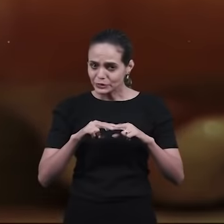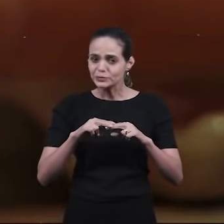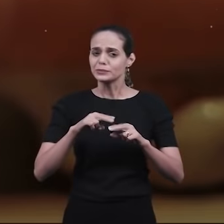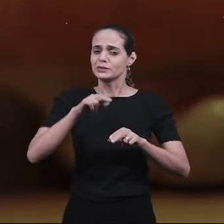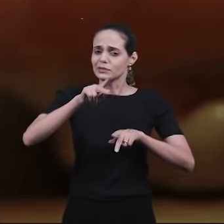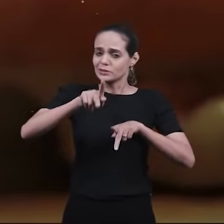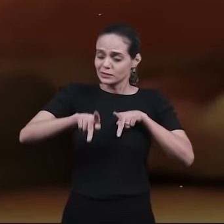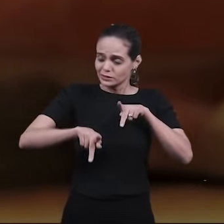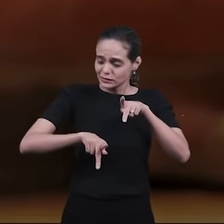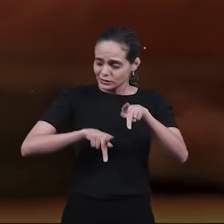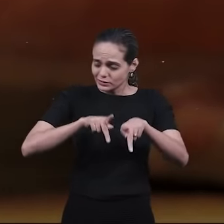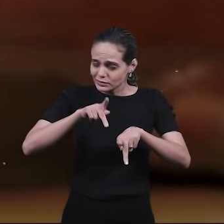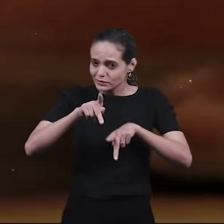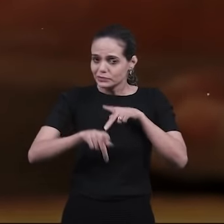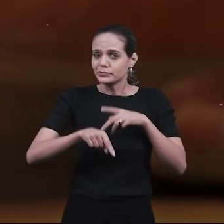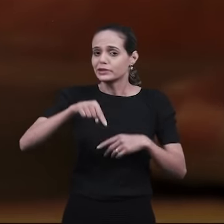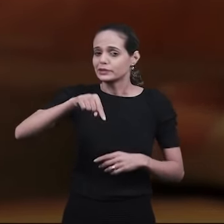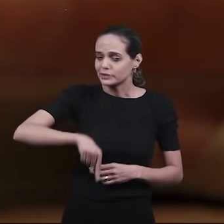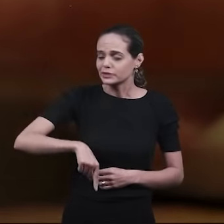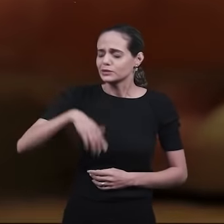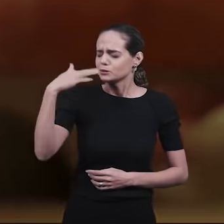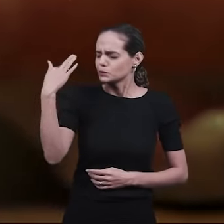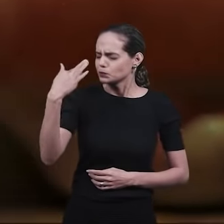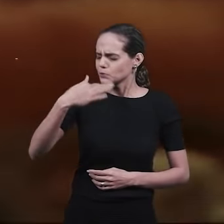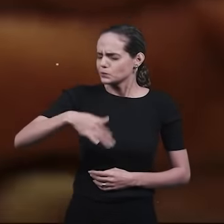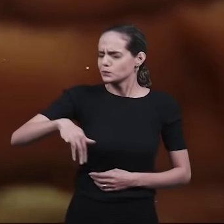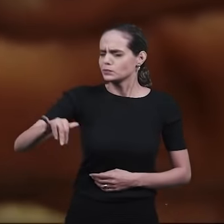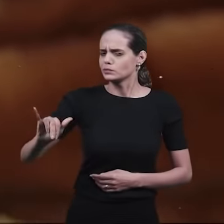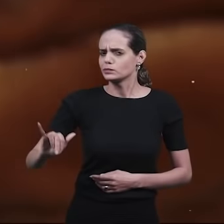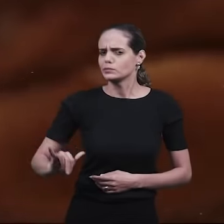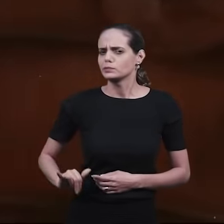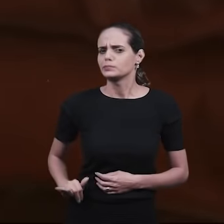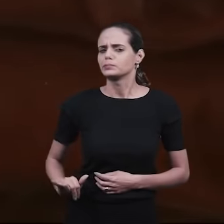povo que tanto sofreu